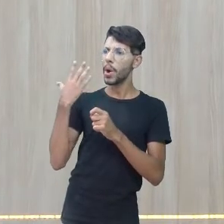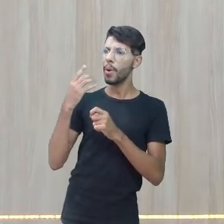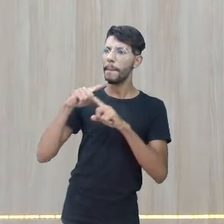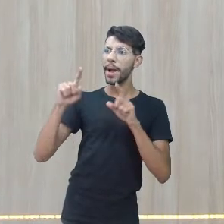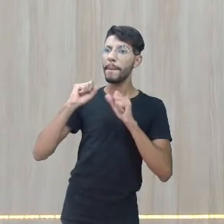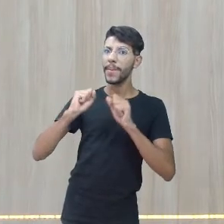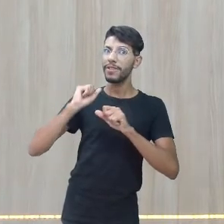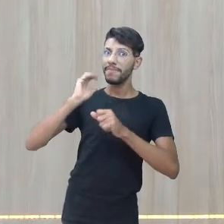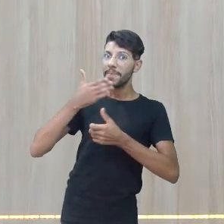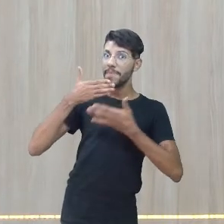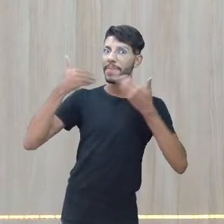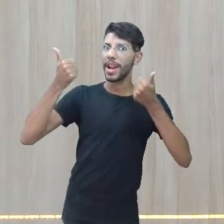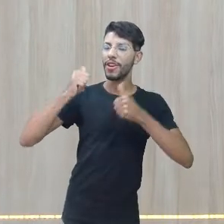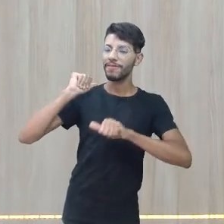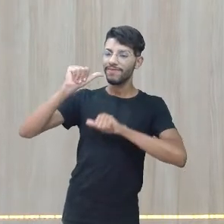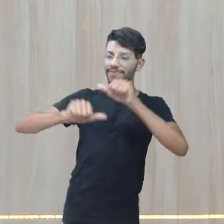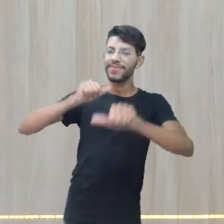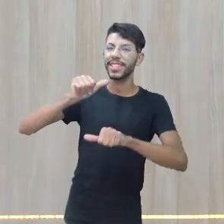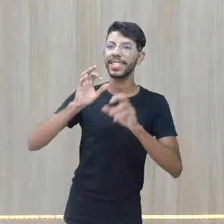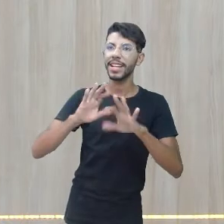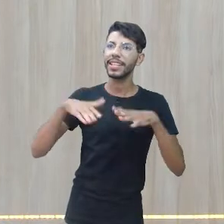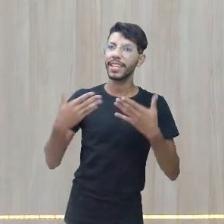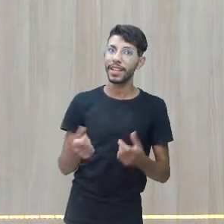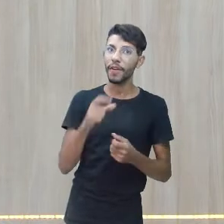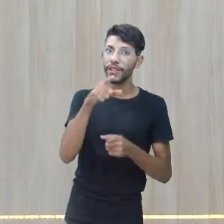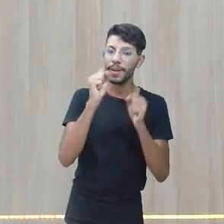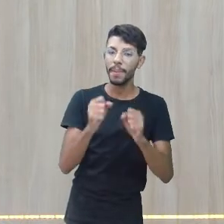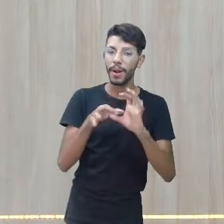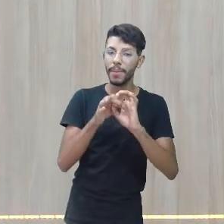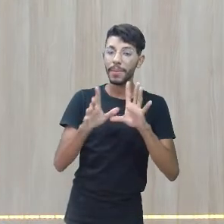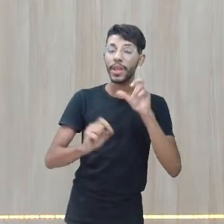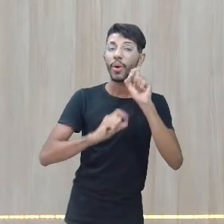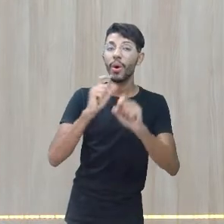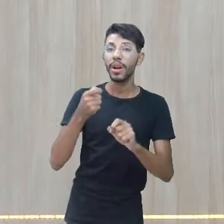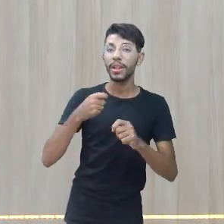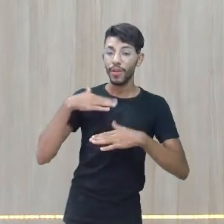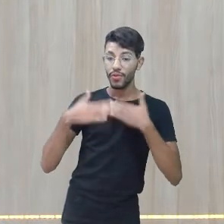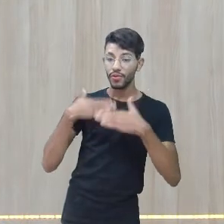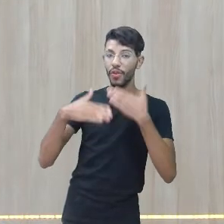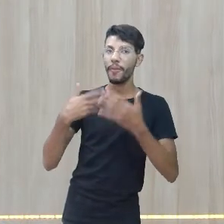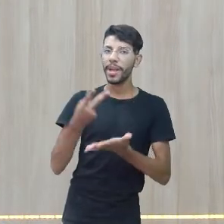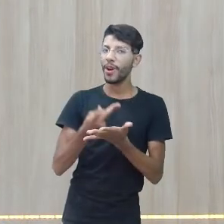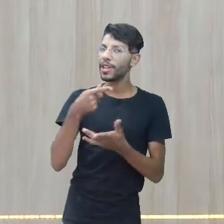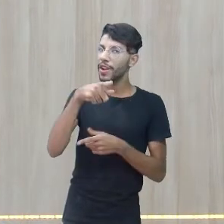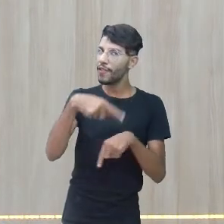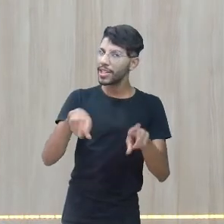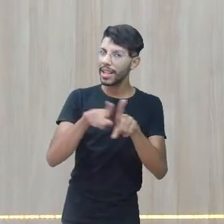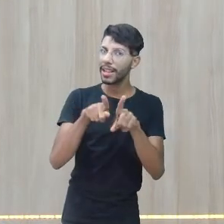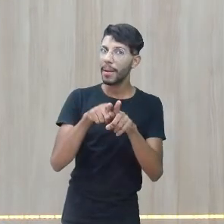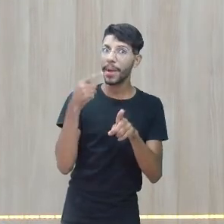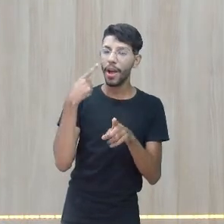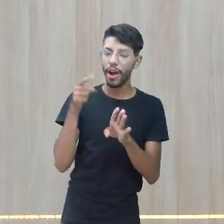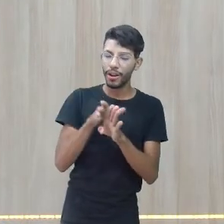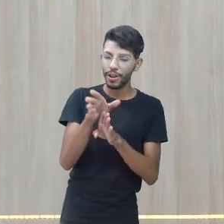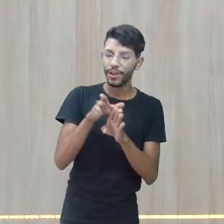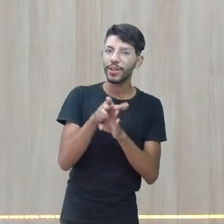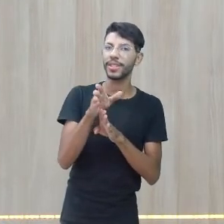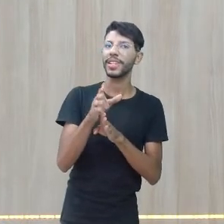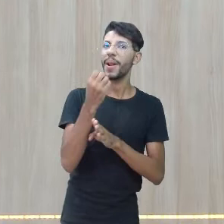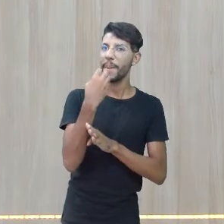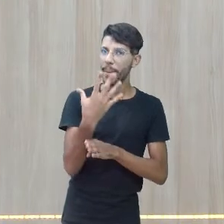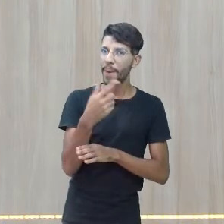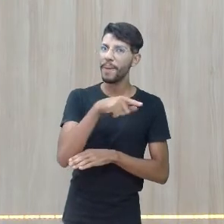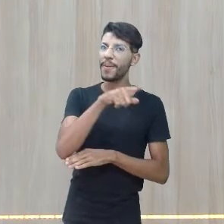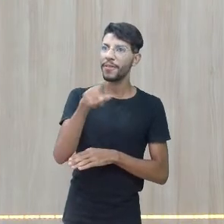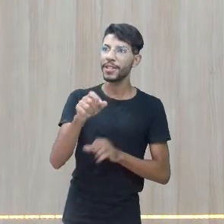que este crescimento aconteça também com você. Isso é um conselho, tá? Mas eu acredito que é um conselho bom, que